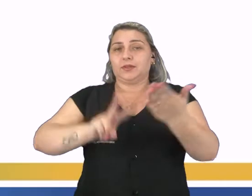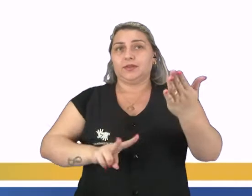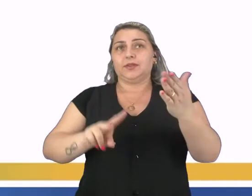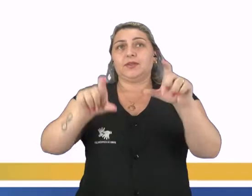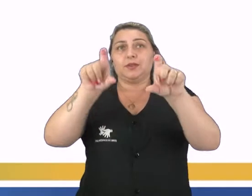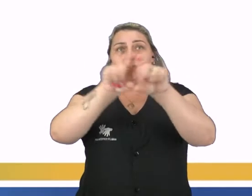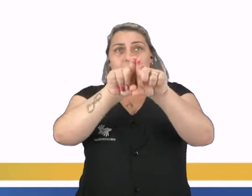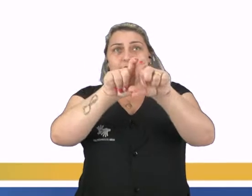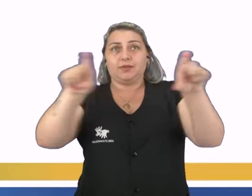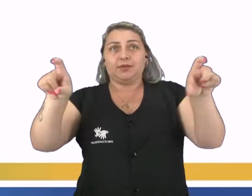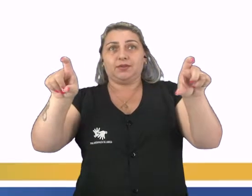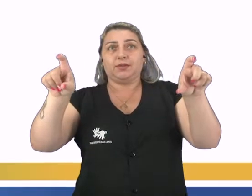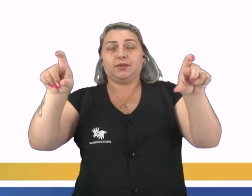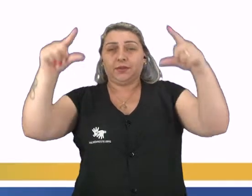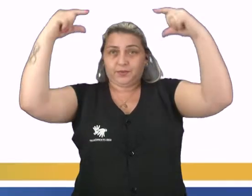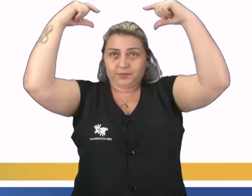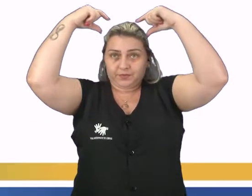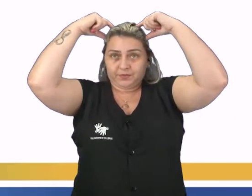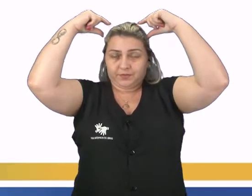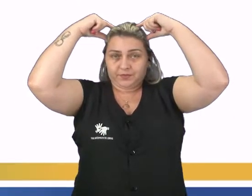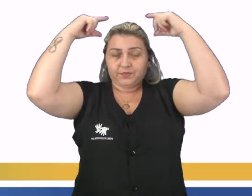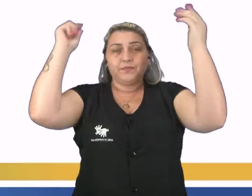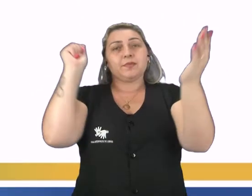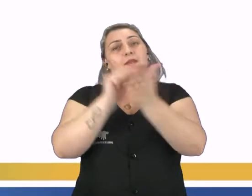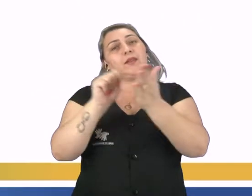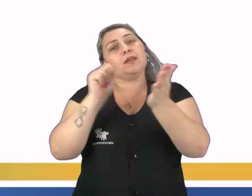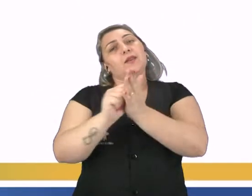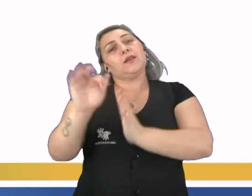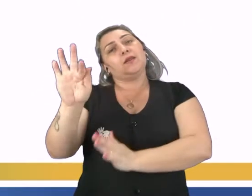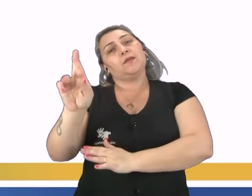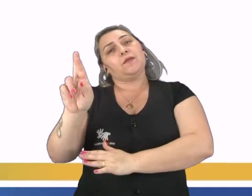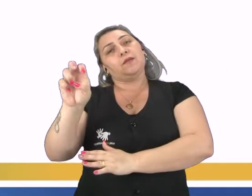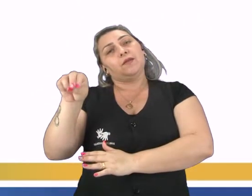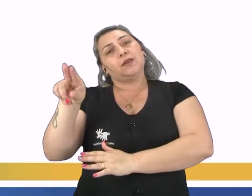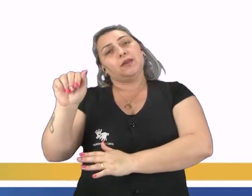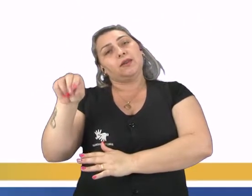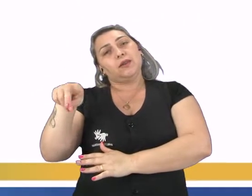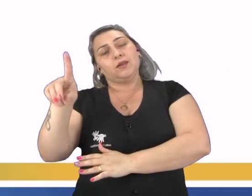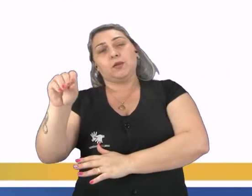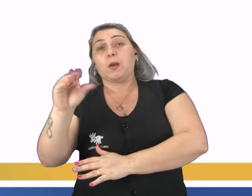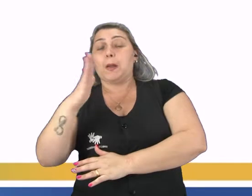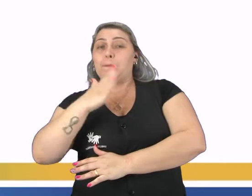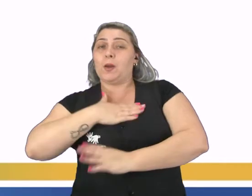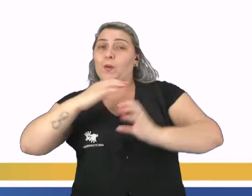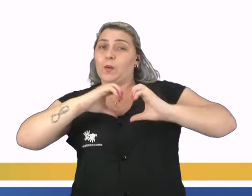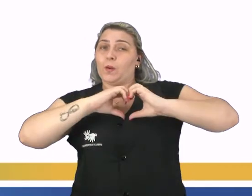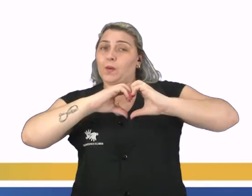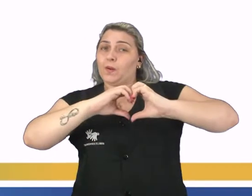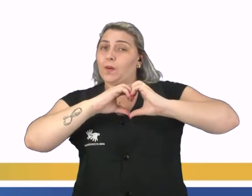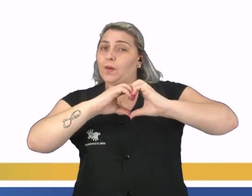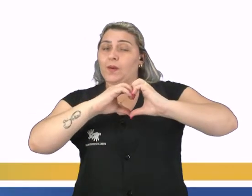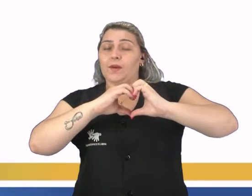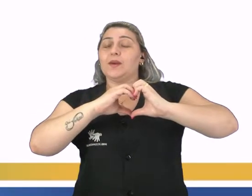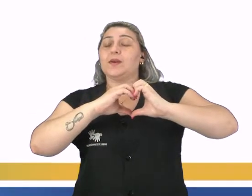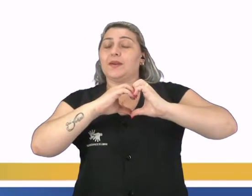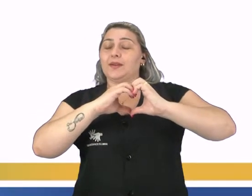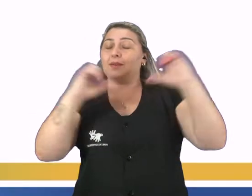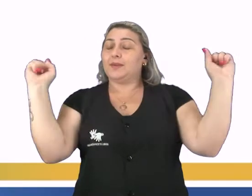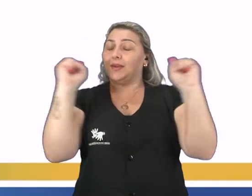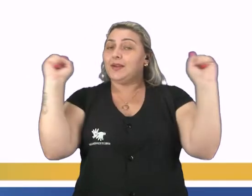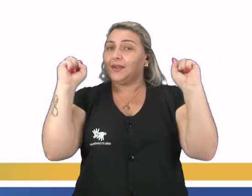do Níquel Náusea, escrito por Fernando Gonzalez. Meu coração morre de paixão por